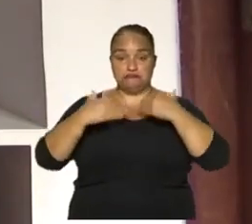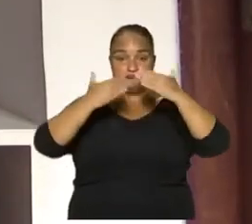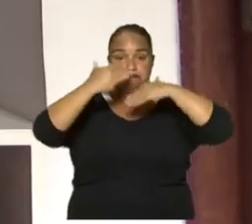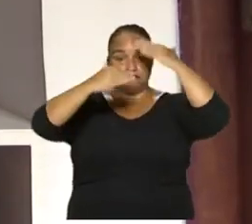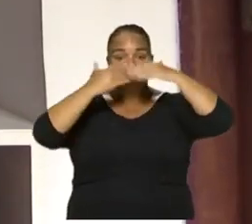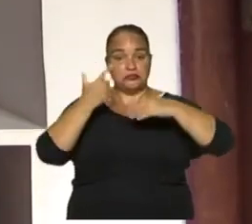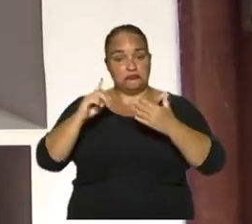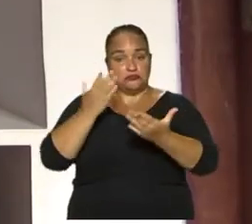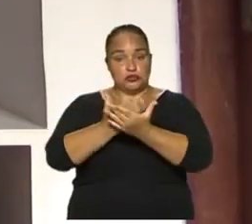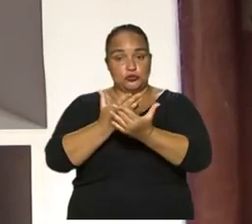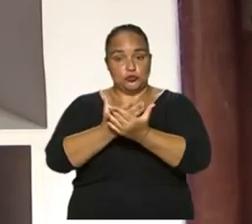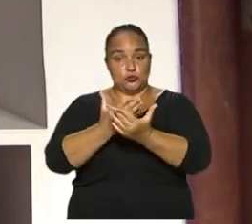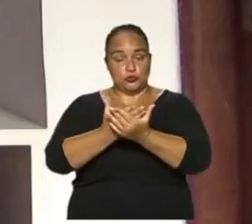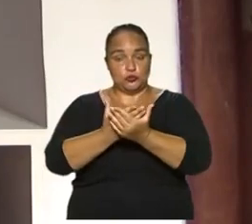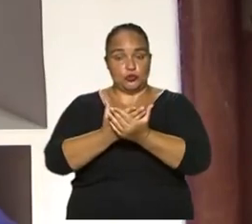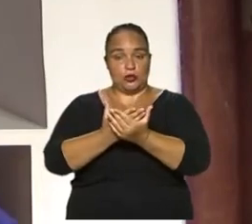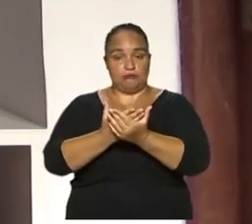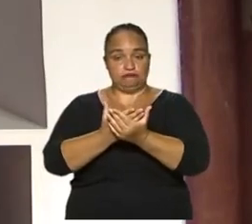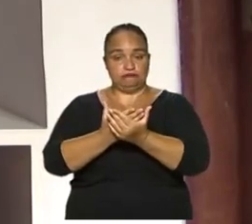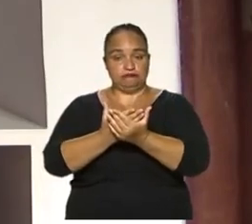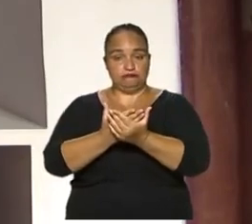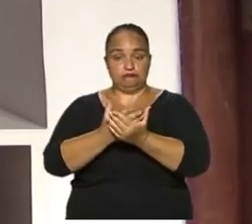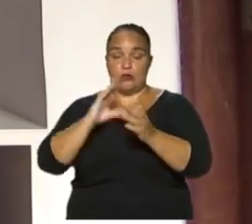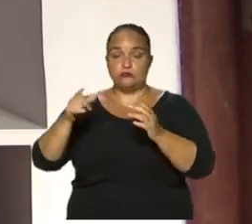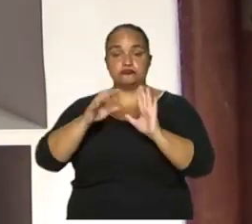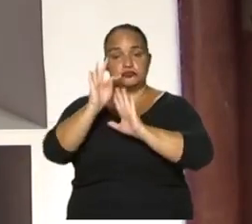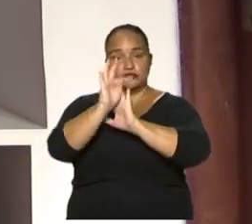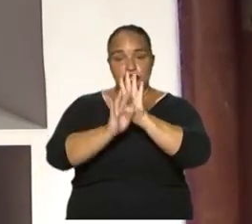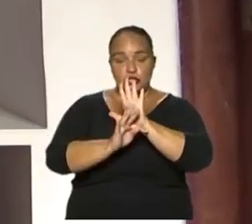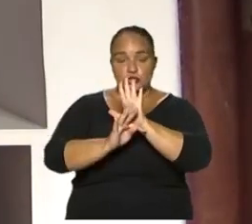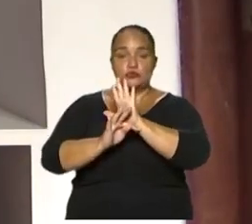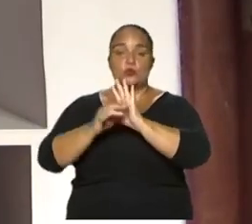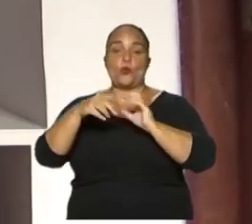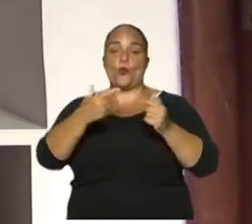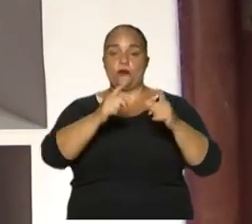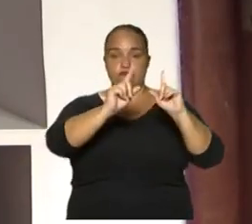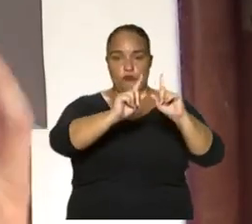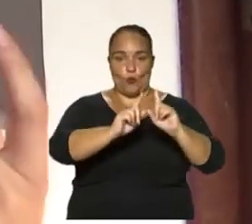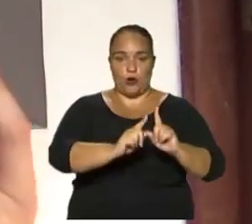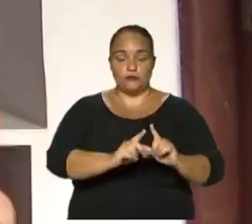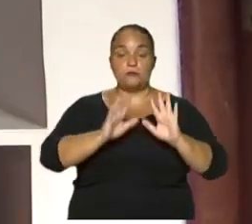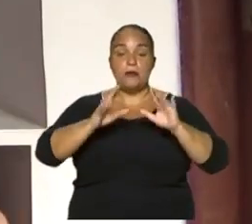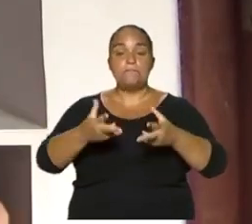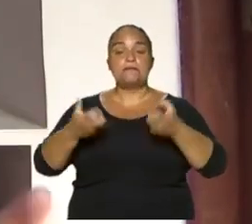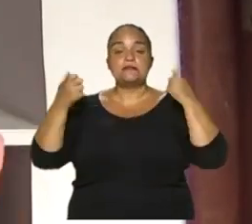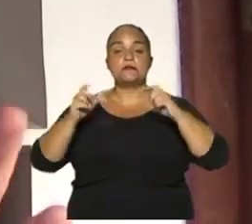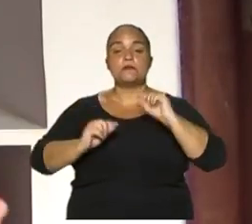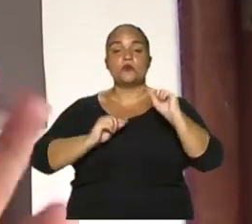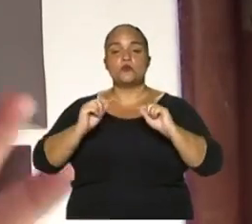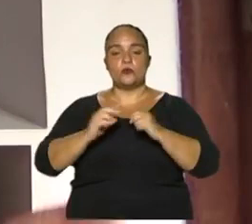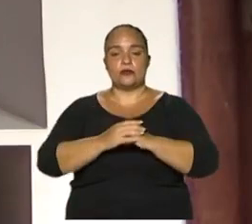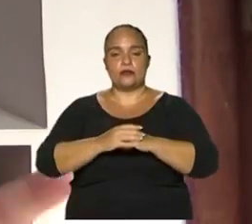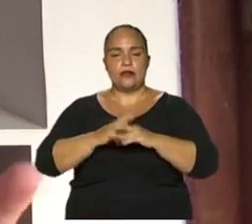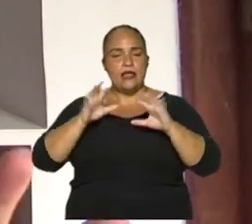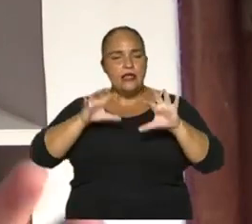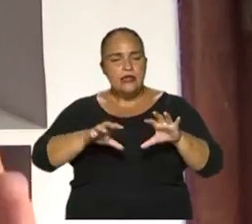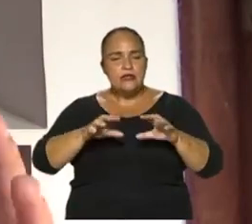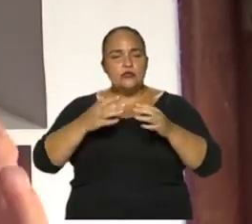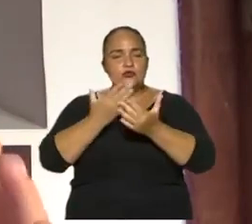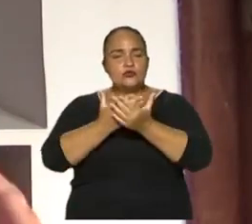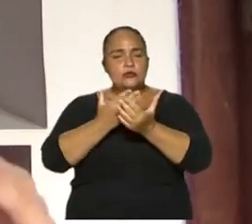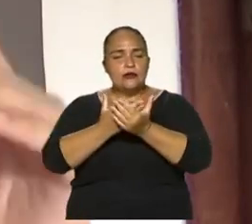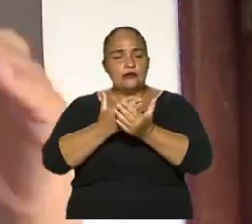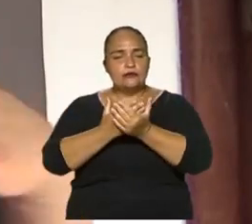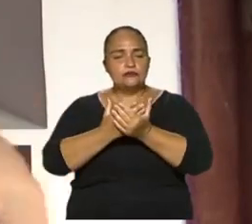ter estudado tanto no texto quanto nos quadrinhos, mas eles perceberam que naqueles estudantes que